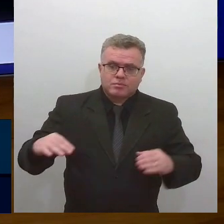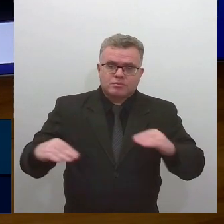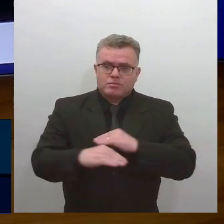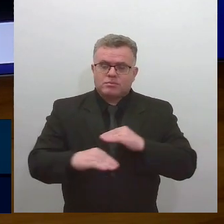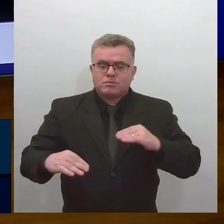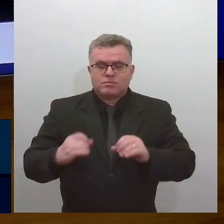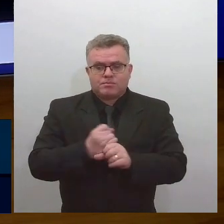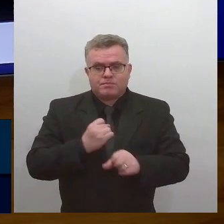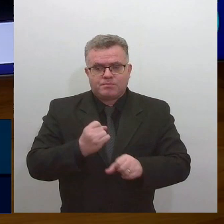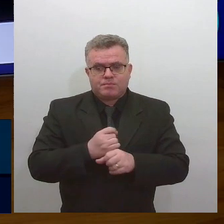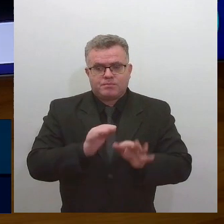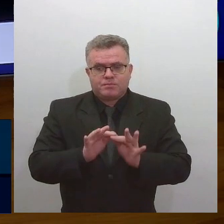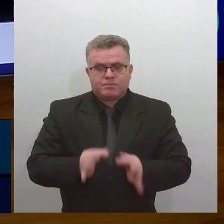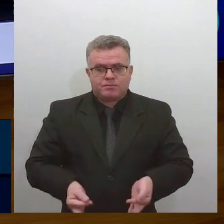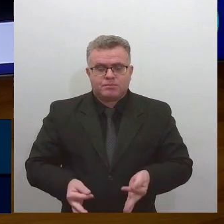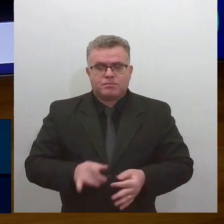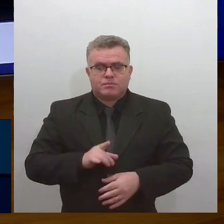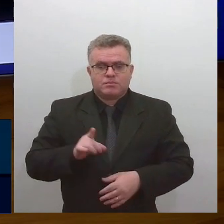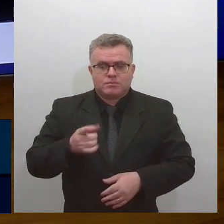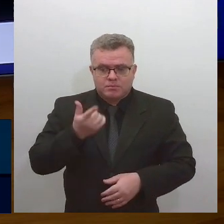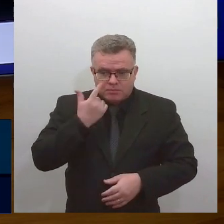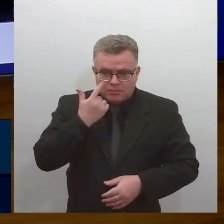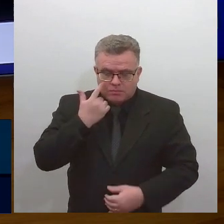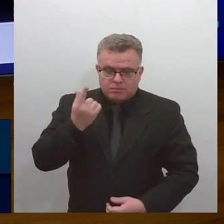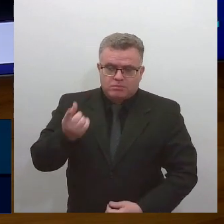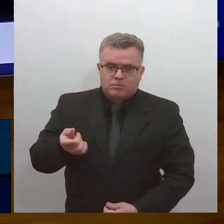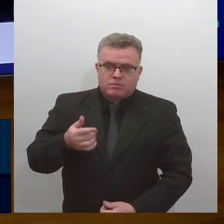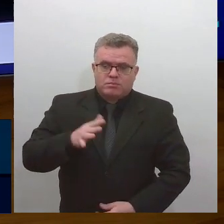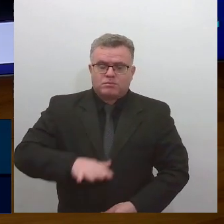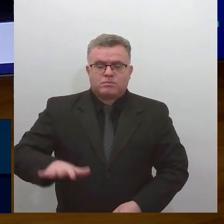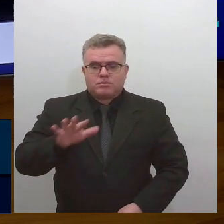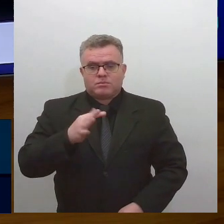não só de rodovias federais Mas também de rodovias